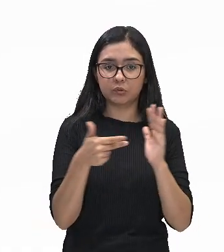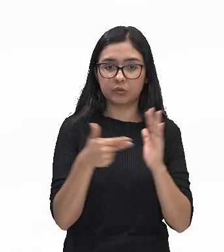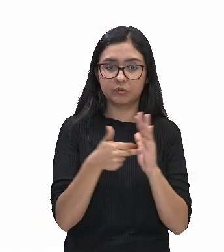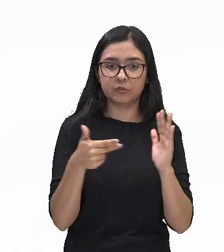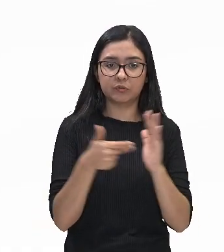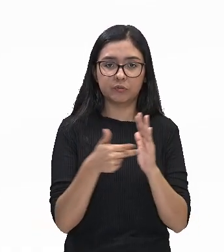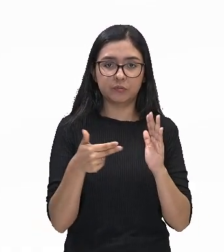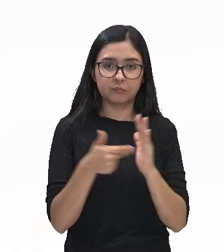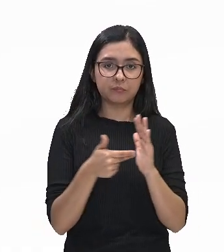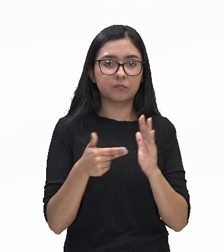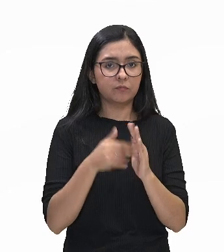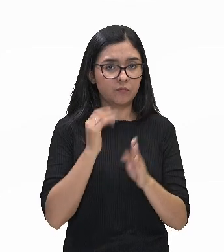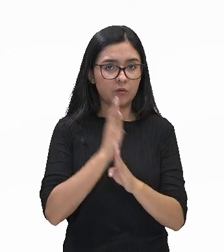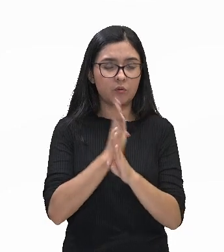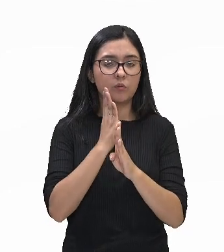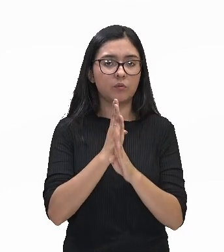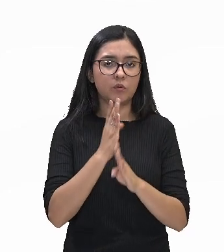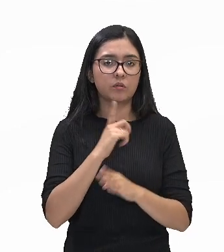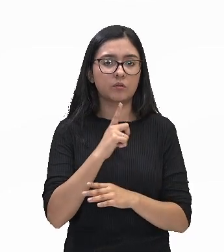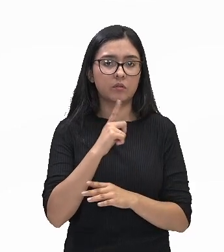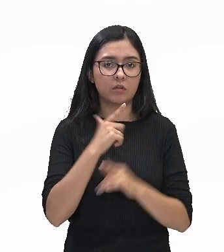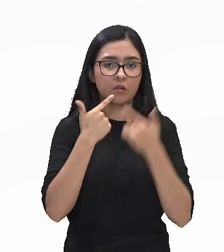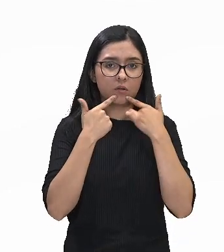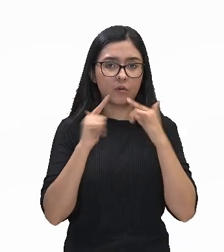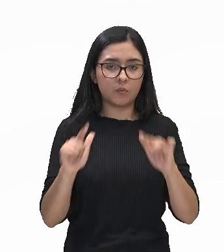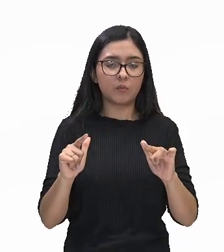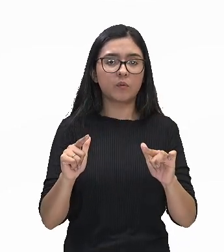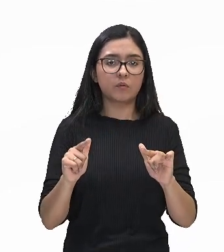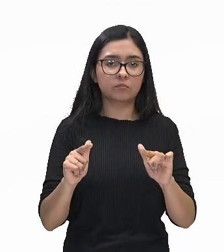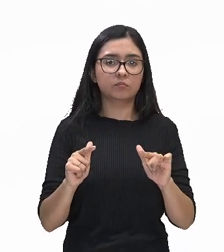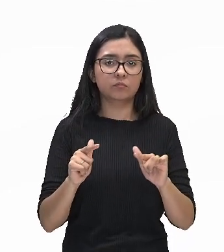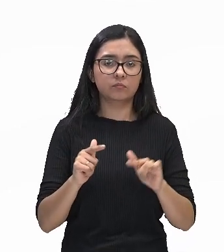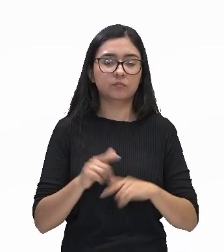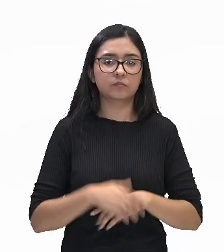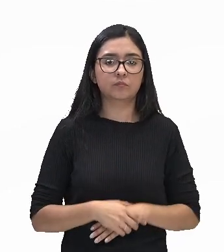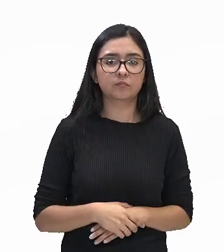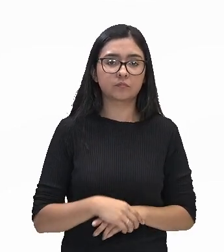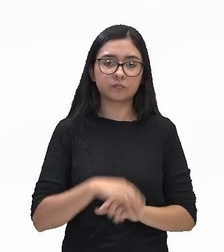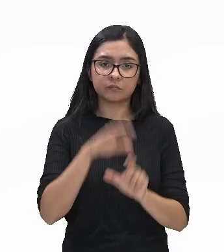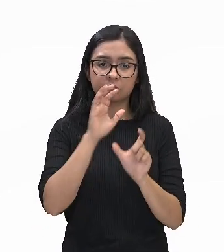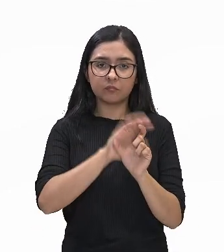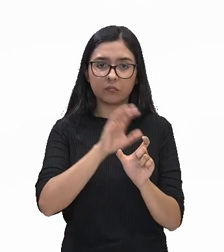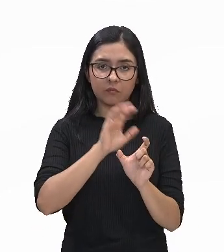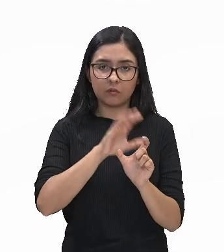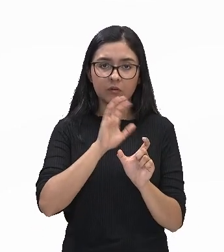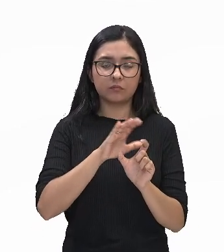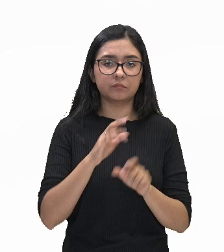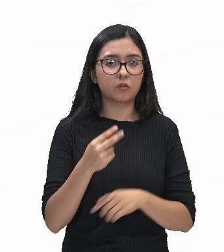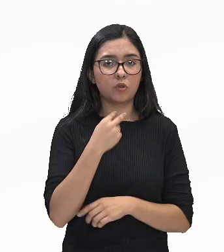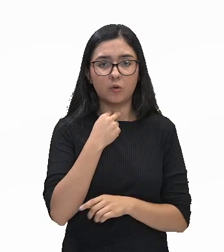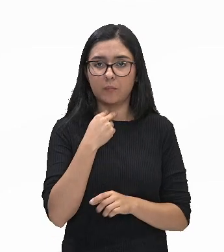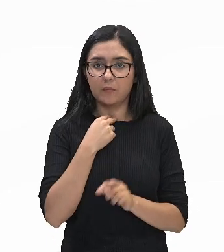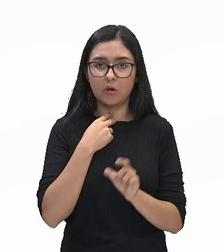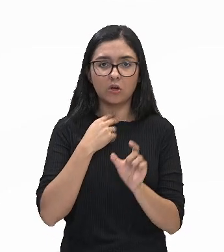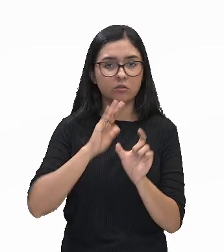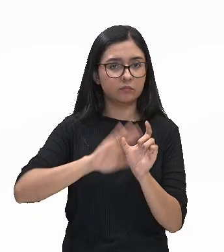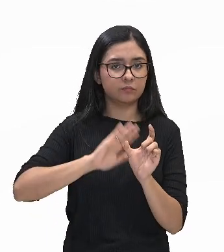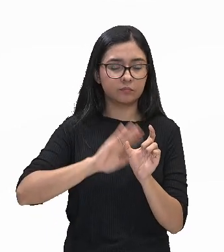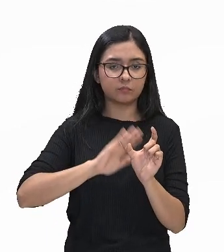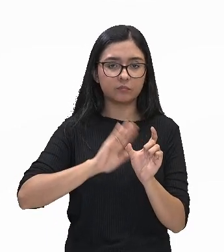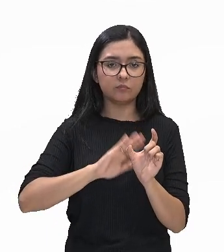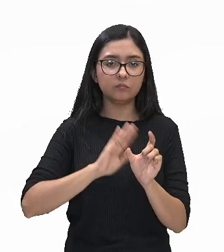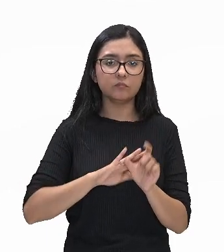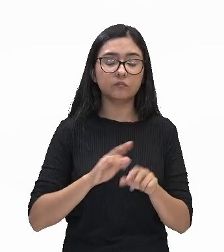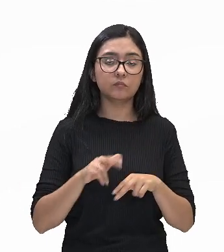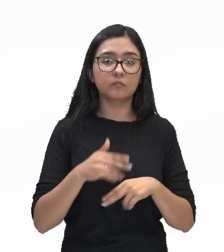Nas notícias, eu vou utilizar a linguagem denotativa, né? Não posso utilizar a conotativa para que as